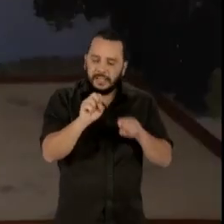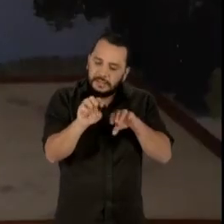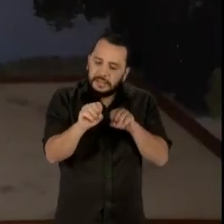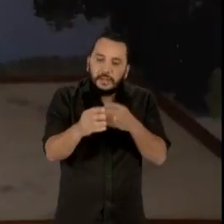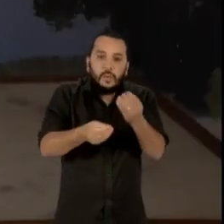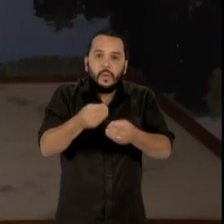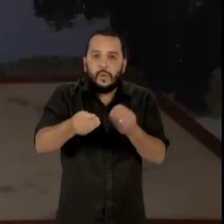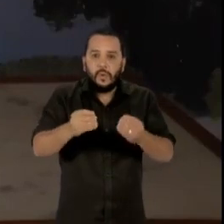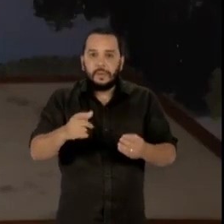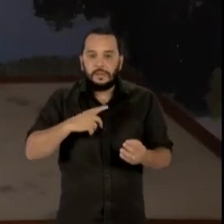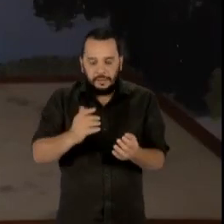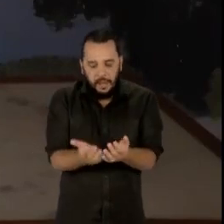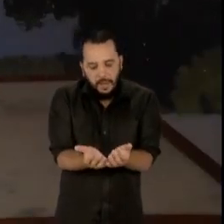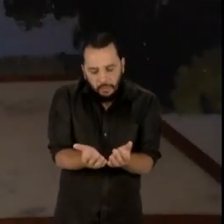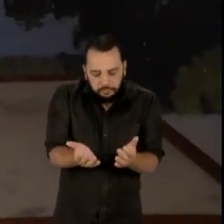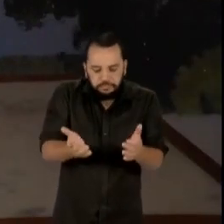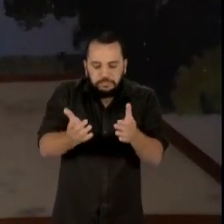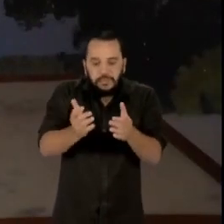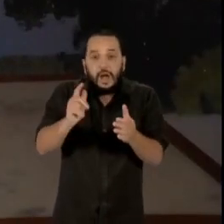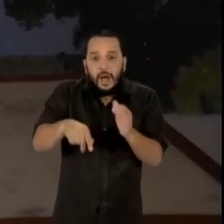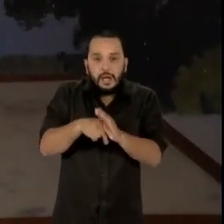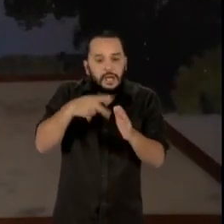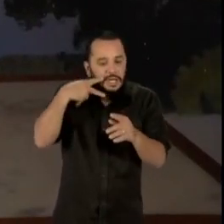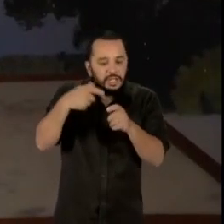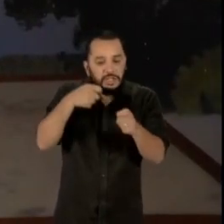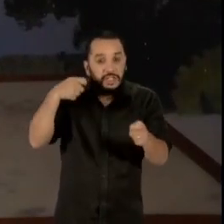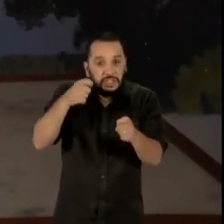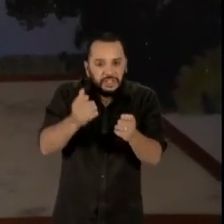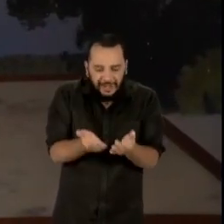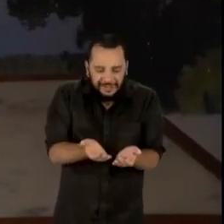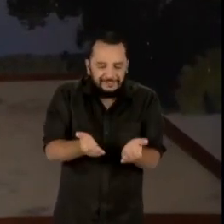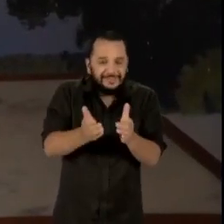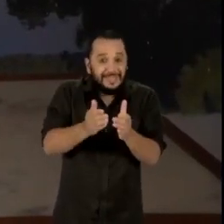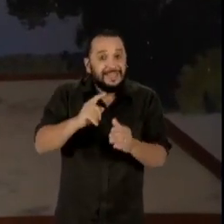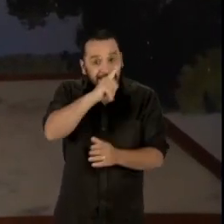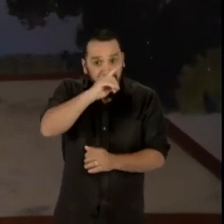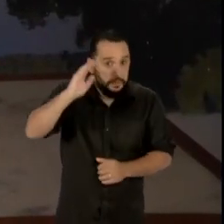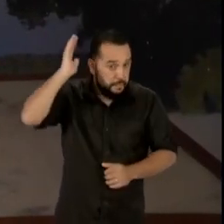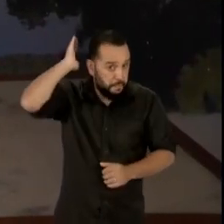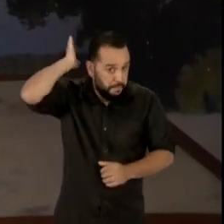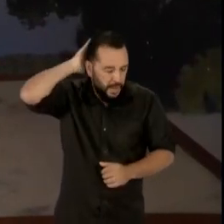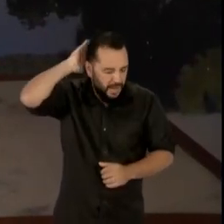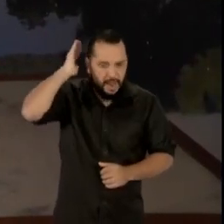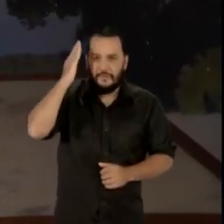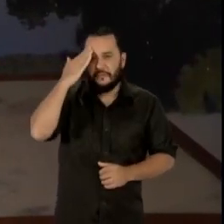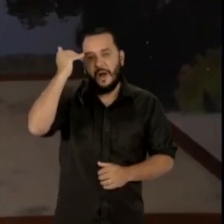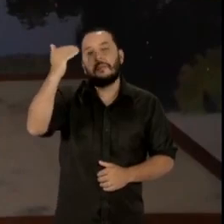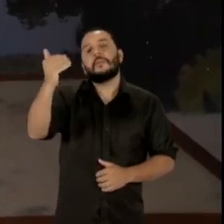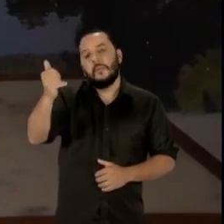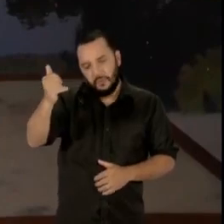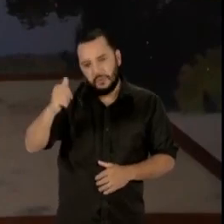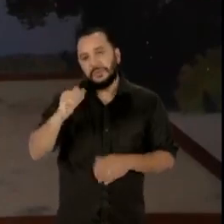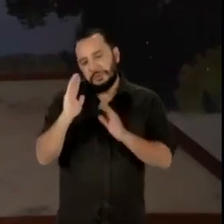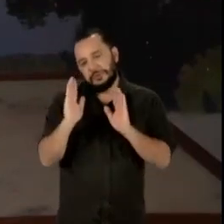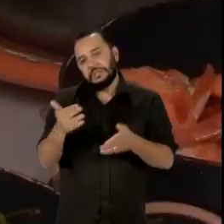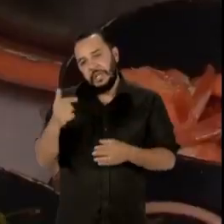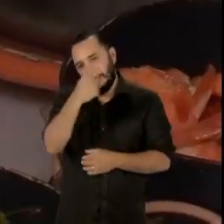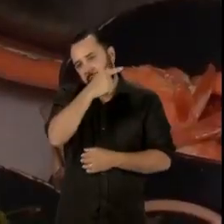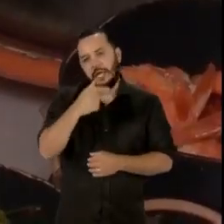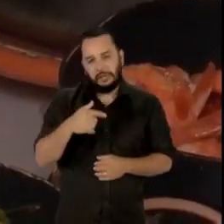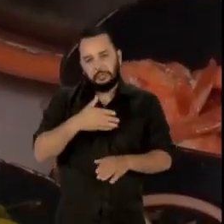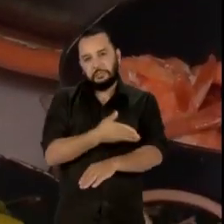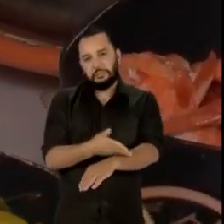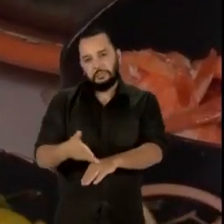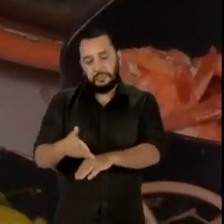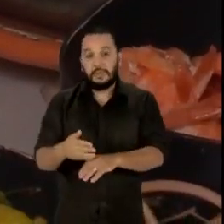é uma tradição indígena é um caso conhecido de lado de belém do pará é um contato bem tradicional da terra de lá